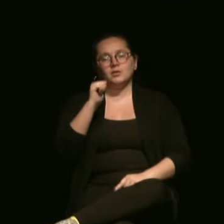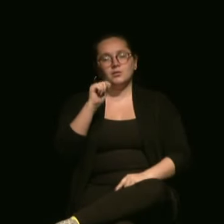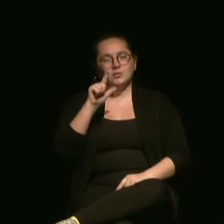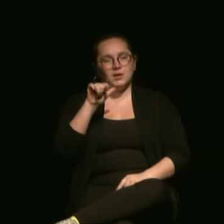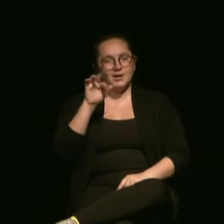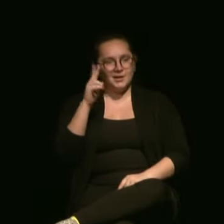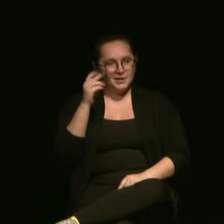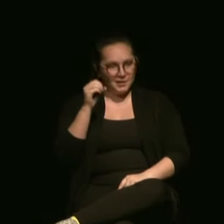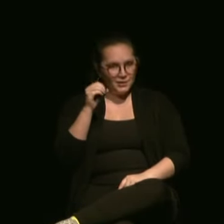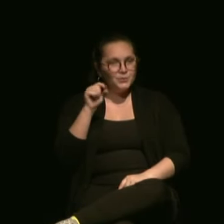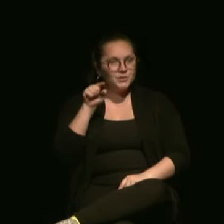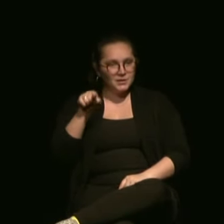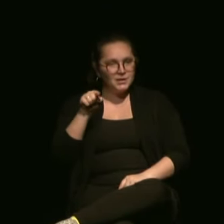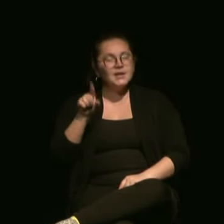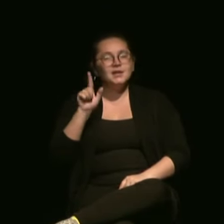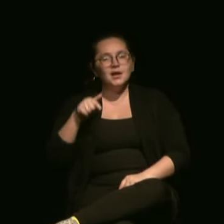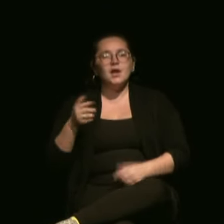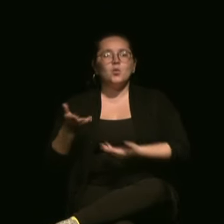mediador